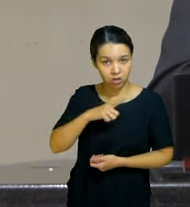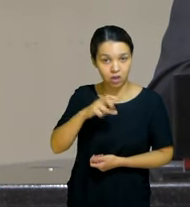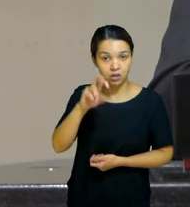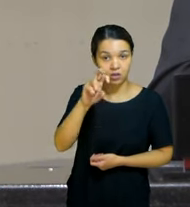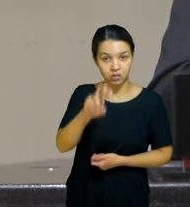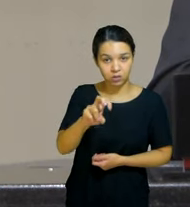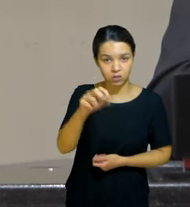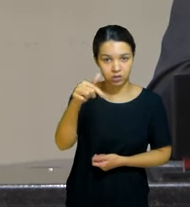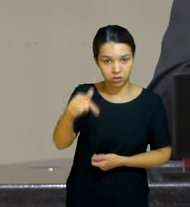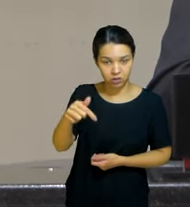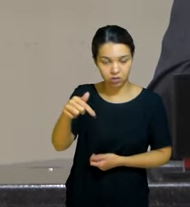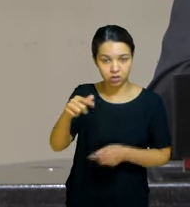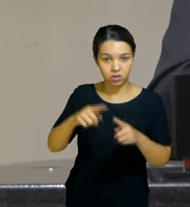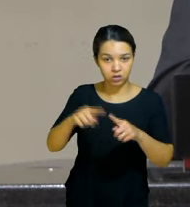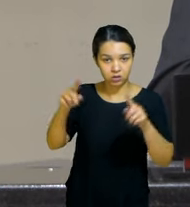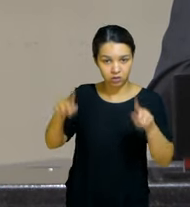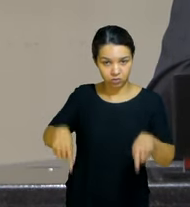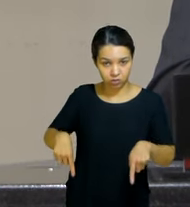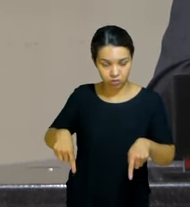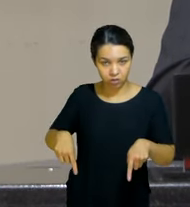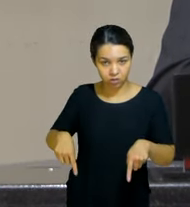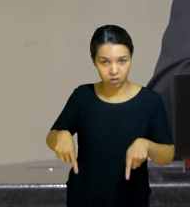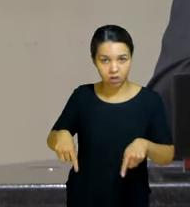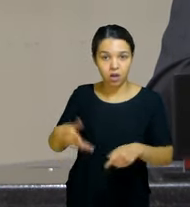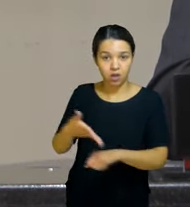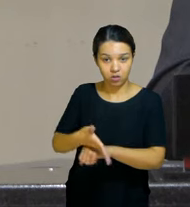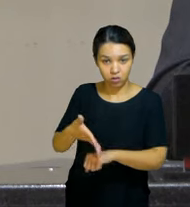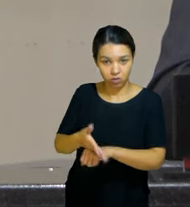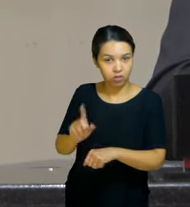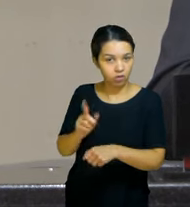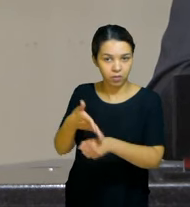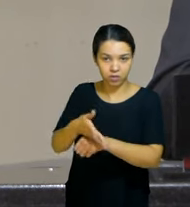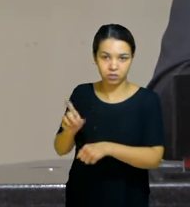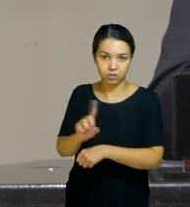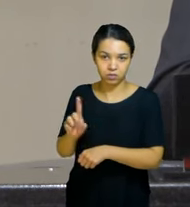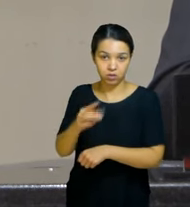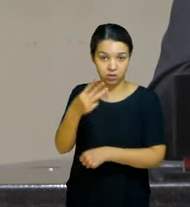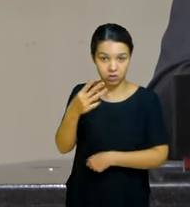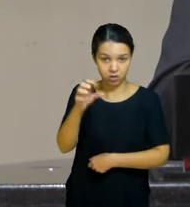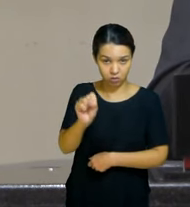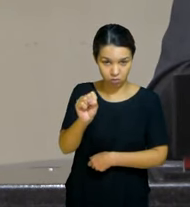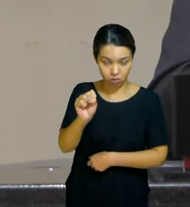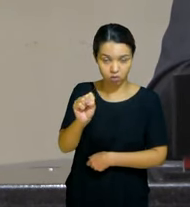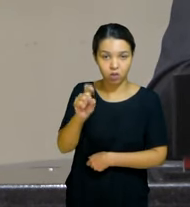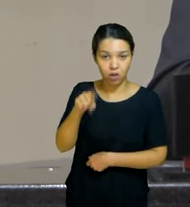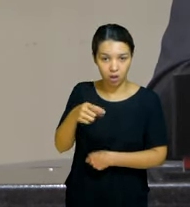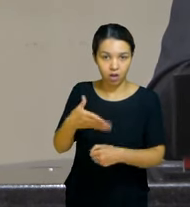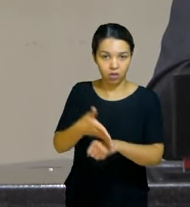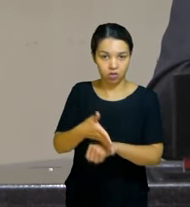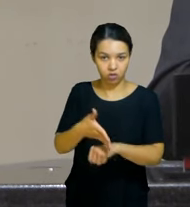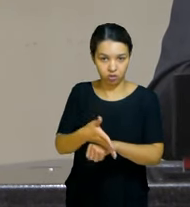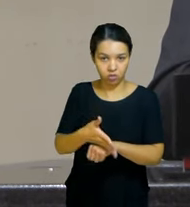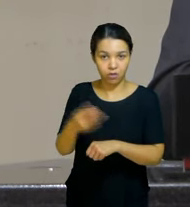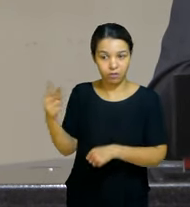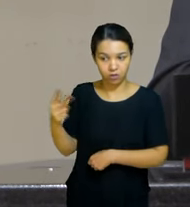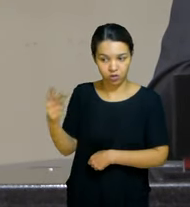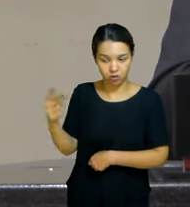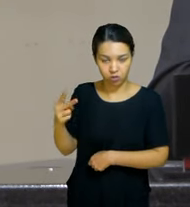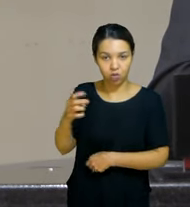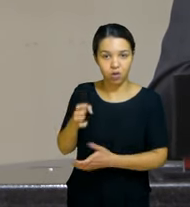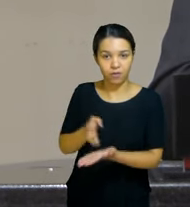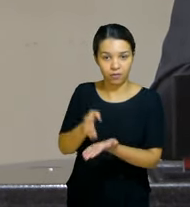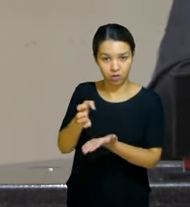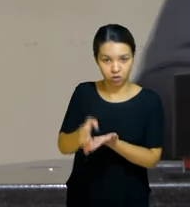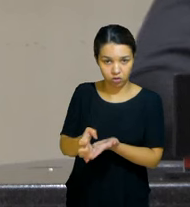157 servidores ativos e inativos. Atualmente, apenas 38 servidores são ativos, sendo 22 efetivos e